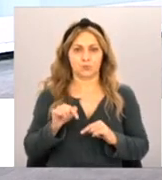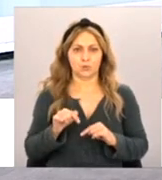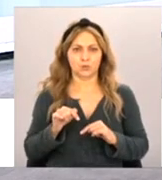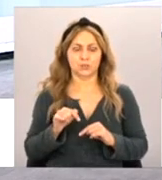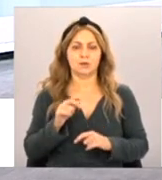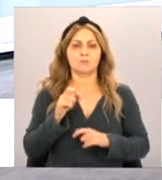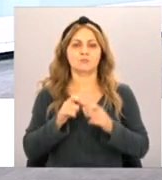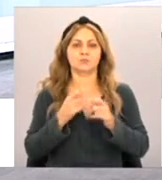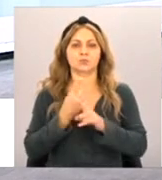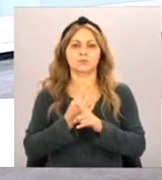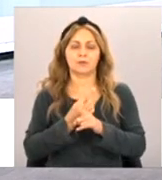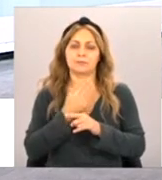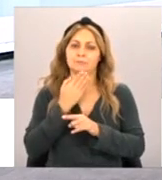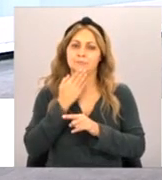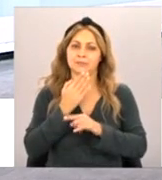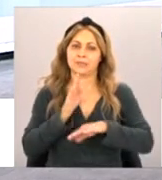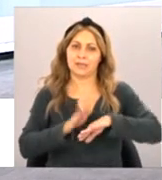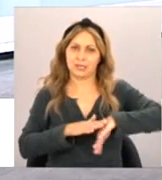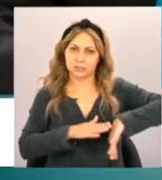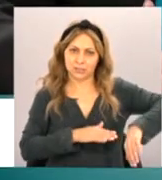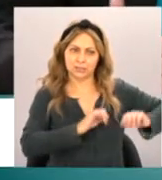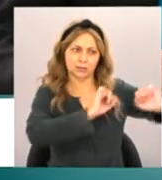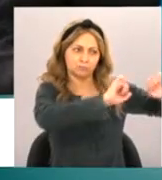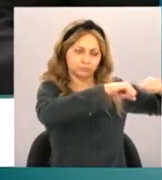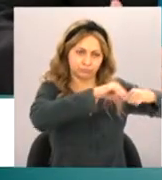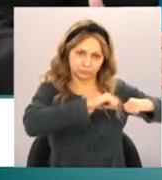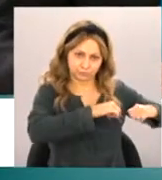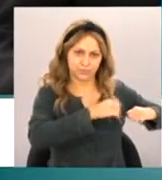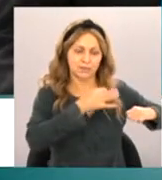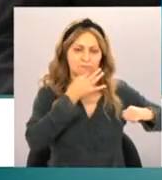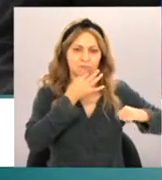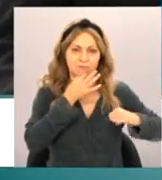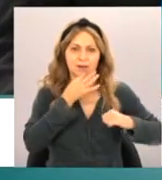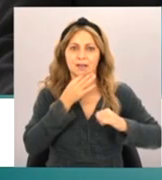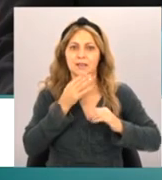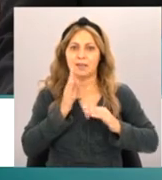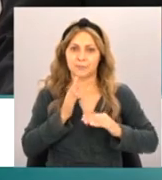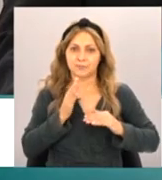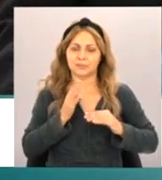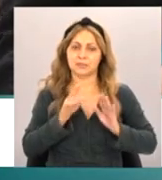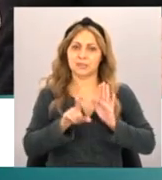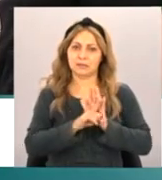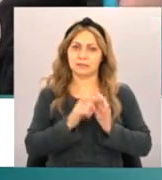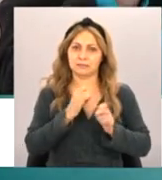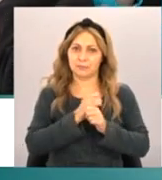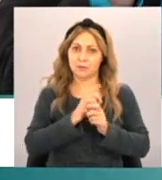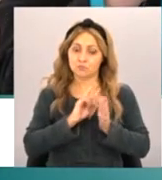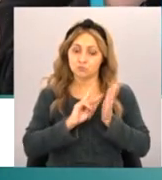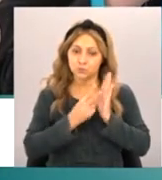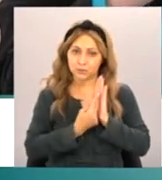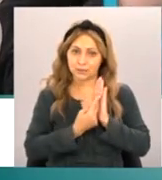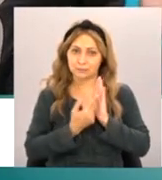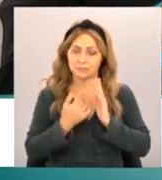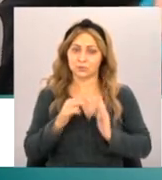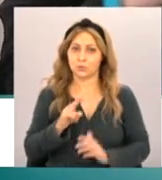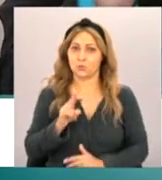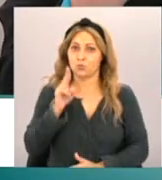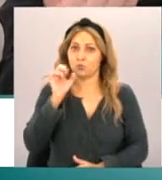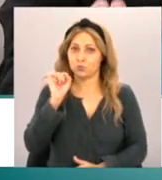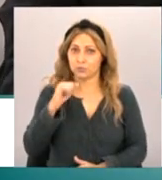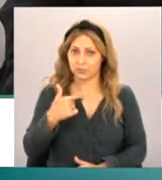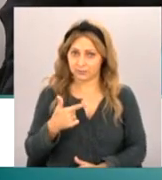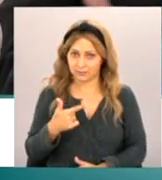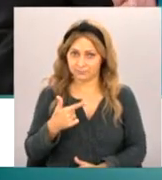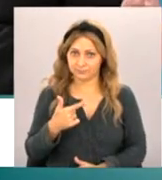várias personalidades atuar em atendimento à esquerda fazem especificamente dessa necessidade de mudar os ação laboral como até um GT que muitas